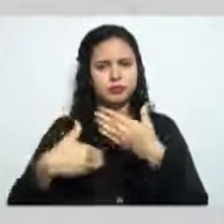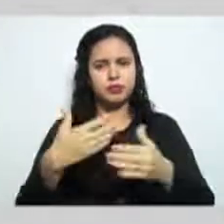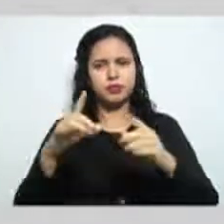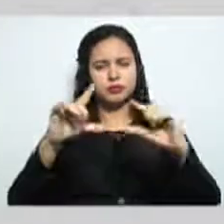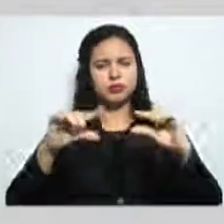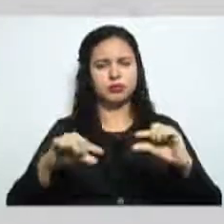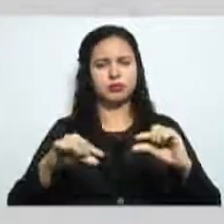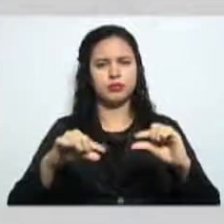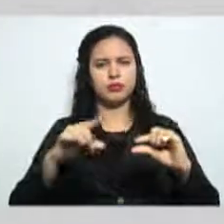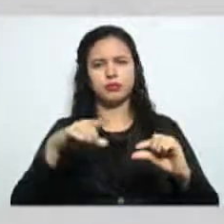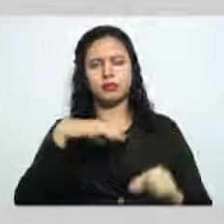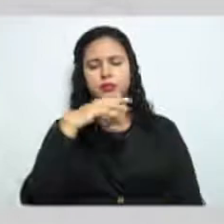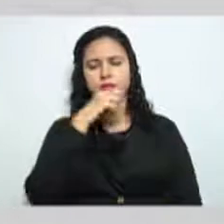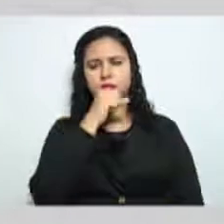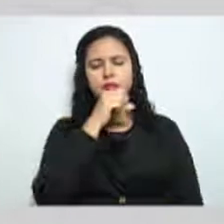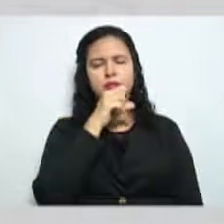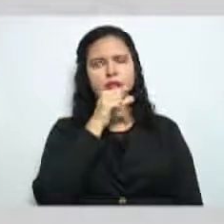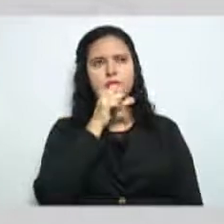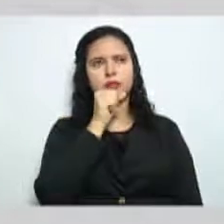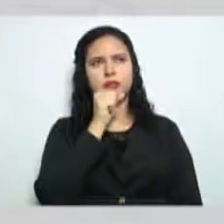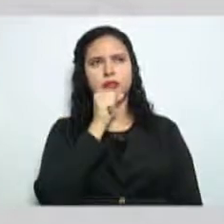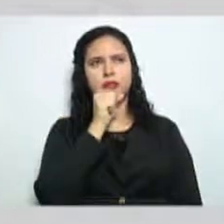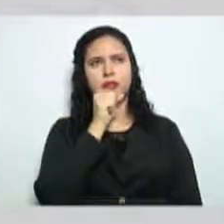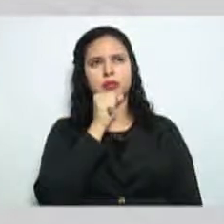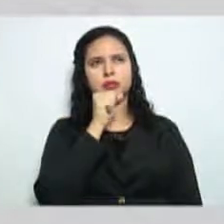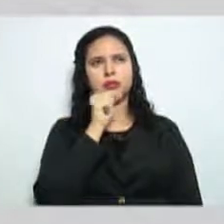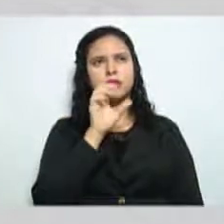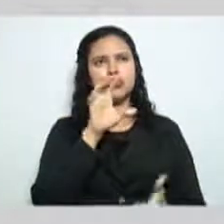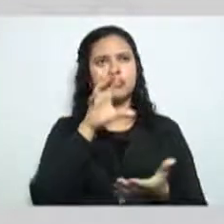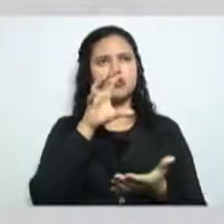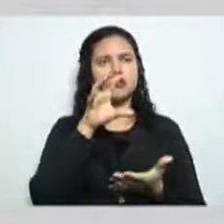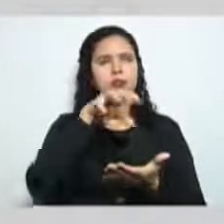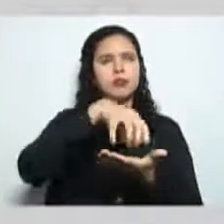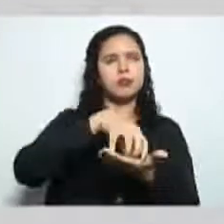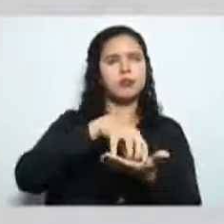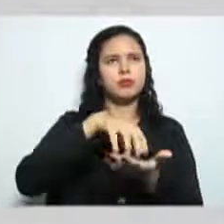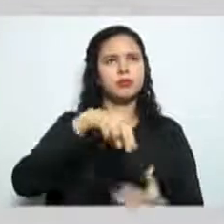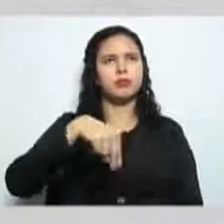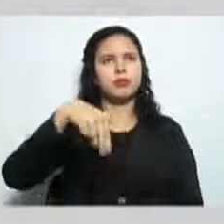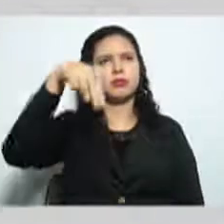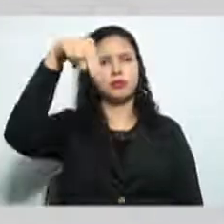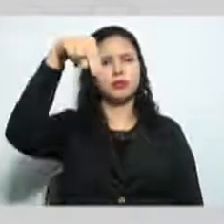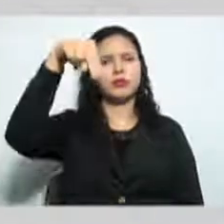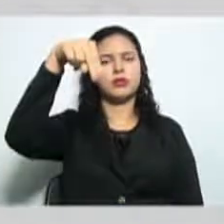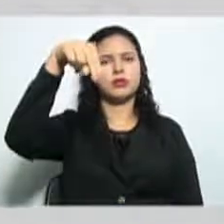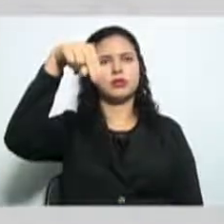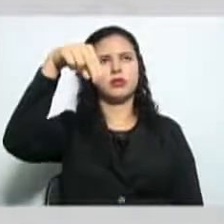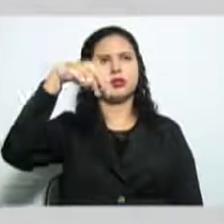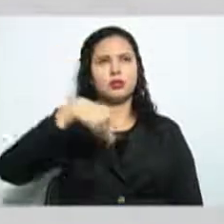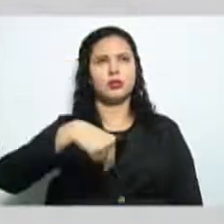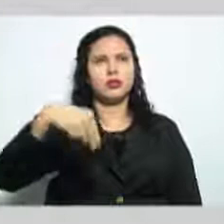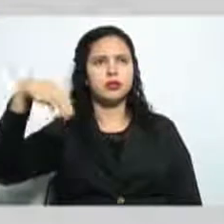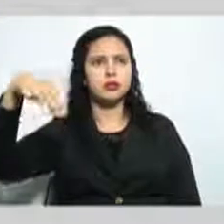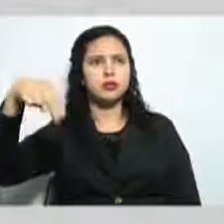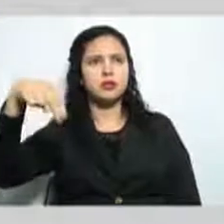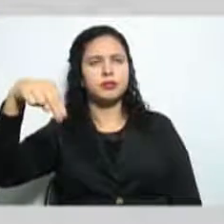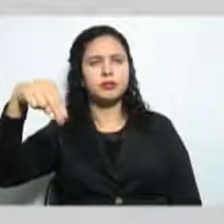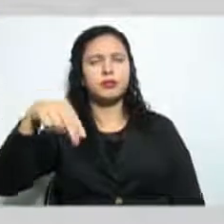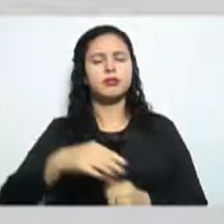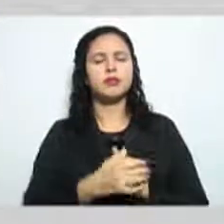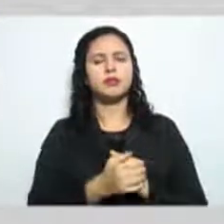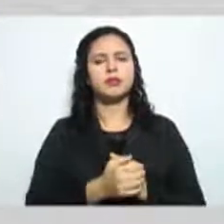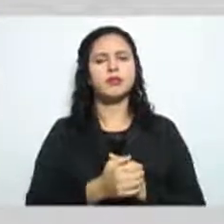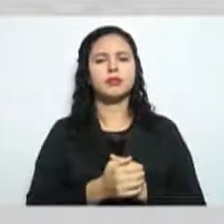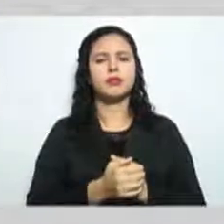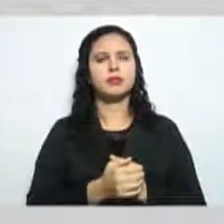ficar na cor laranja aí concentrado basicamente na região norte e nordeste. A gente não vai ter mais desenvolvimento